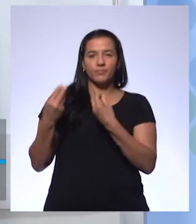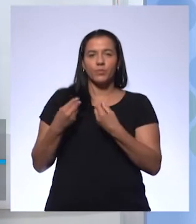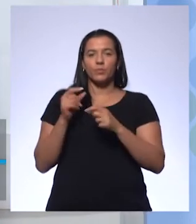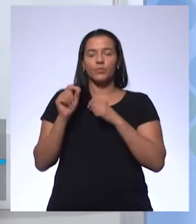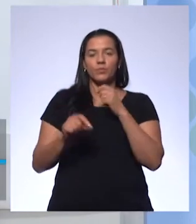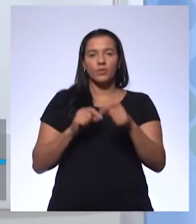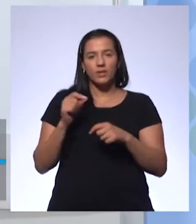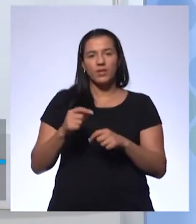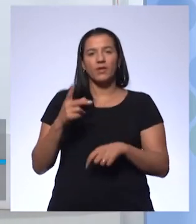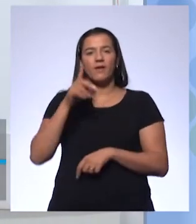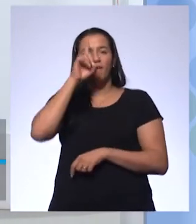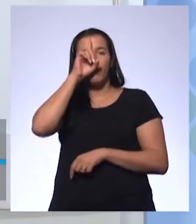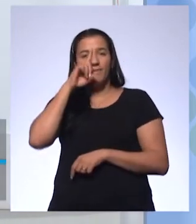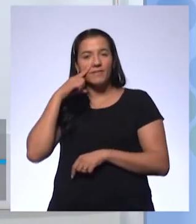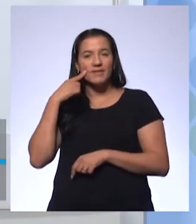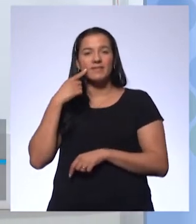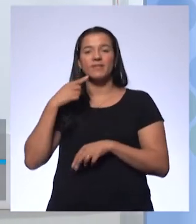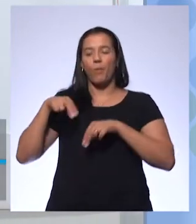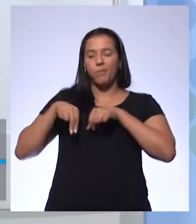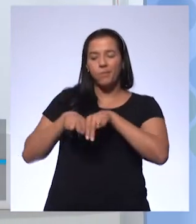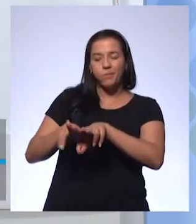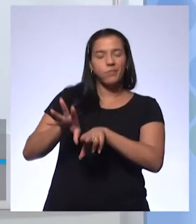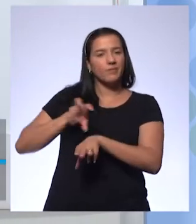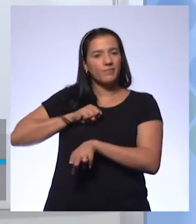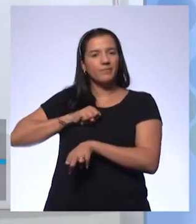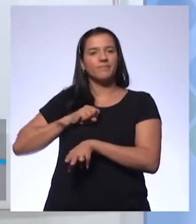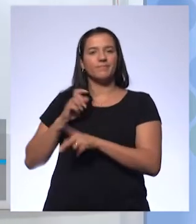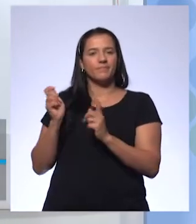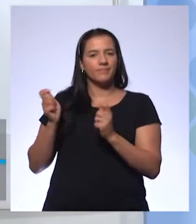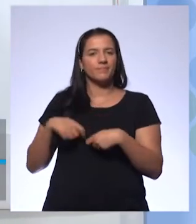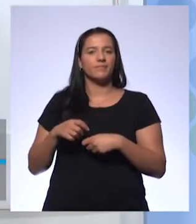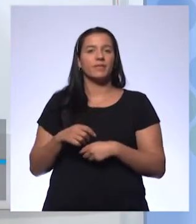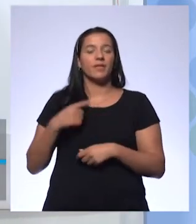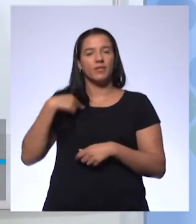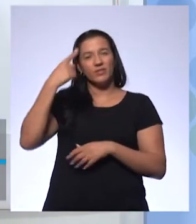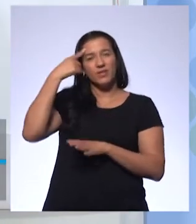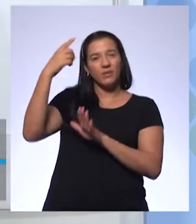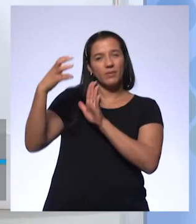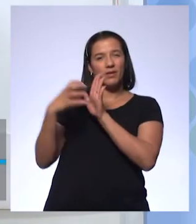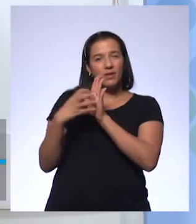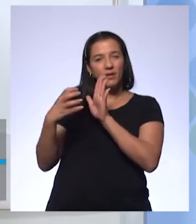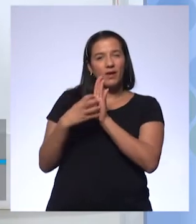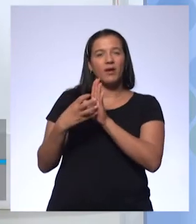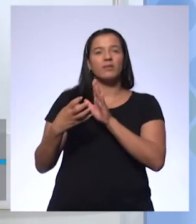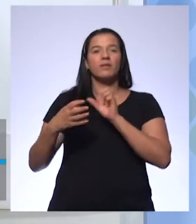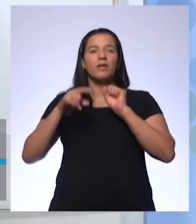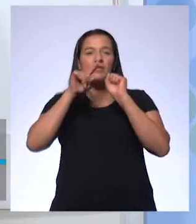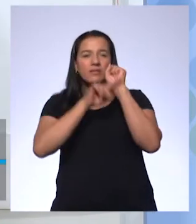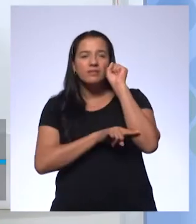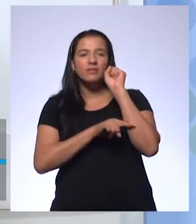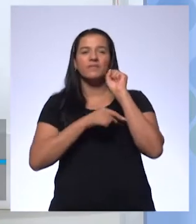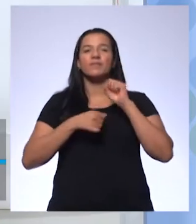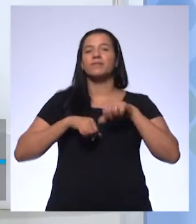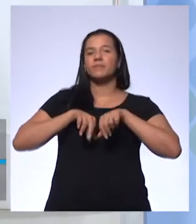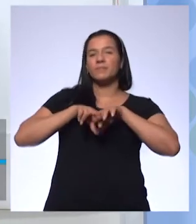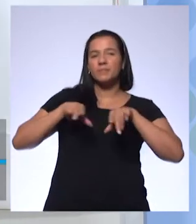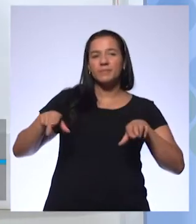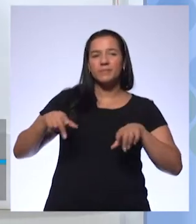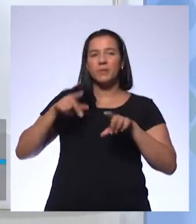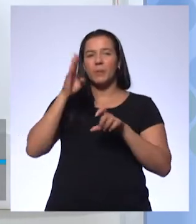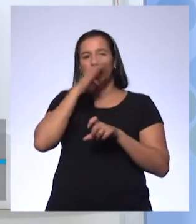tá, infecções sexualmente transmissíveis. A gente lembra de AIDS, lembra de sífilis, e a gente citou